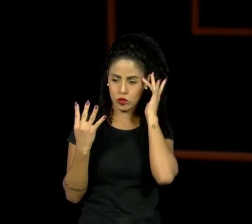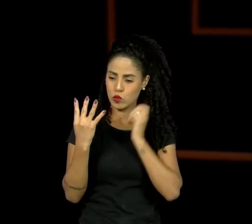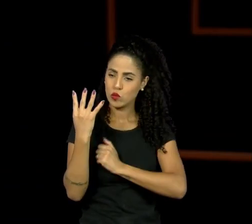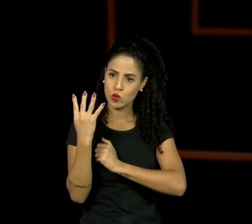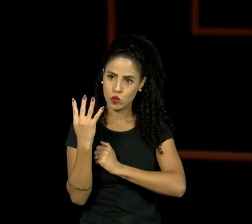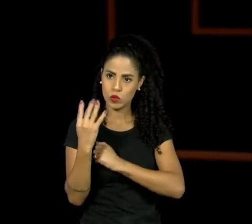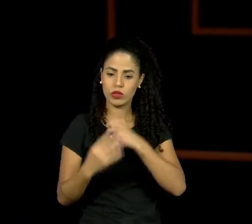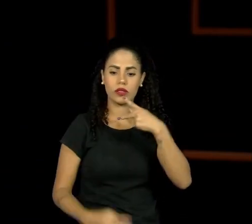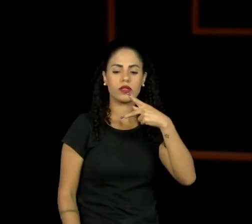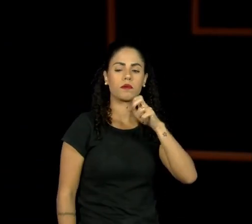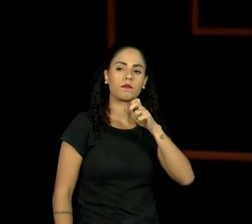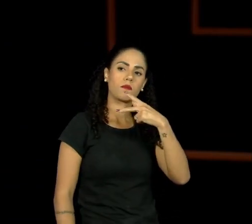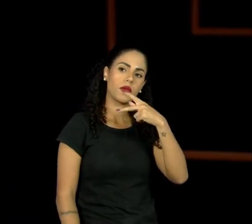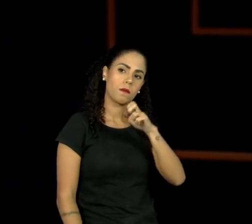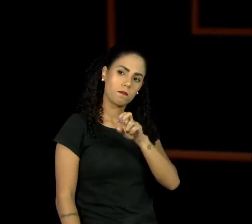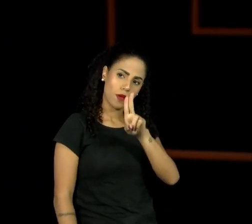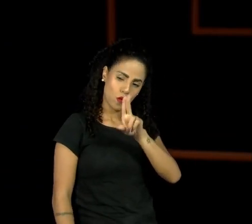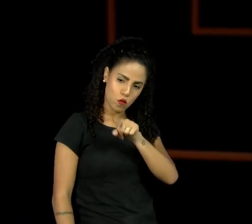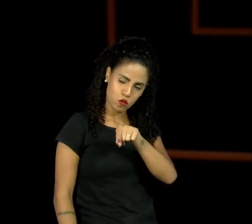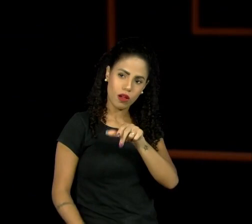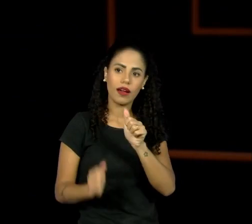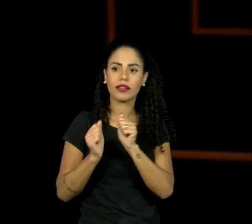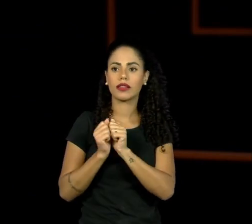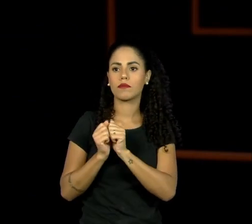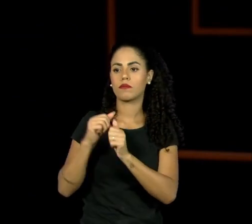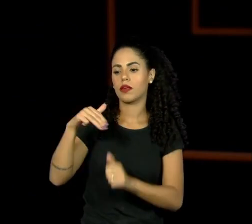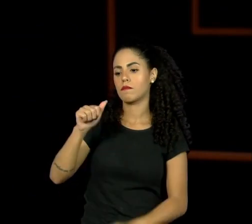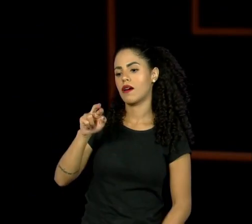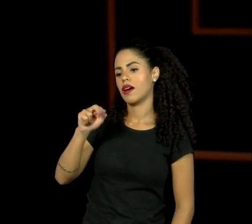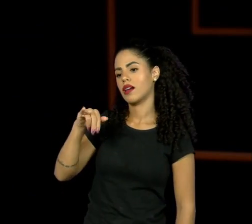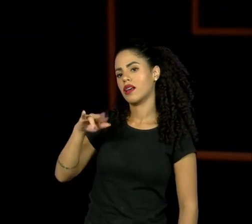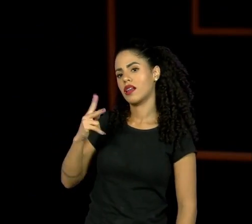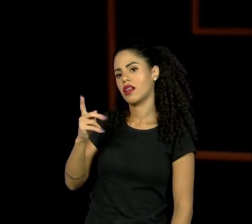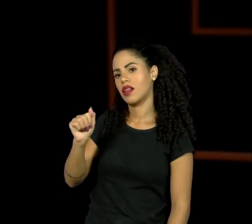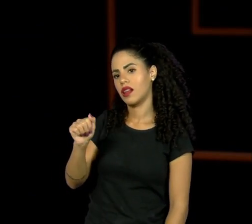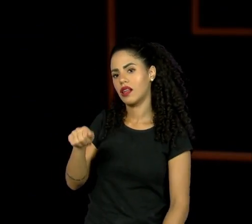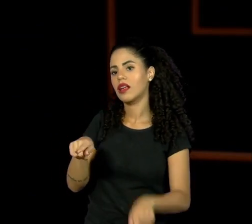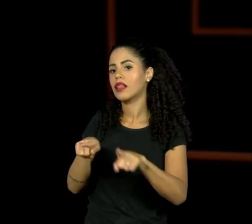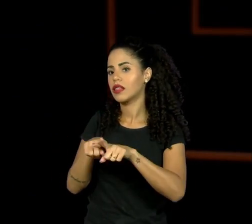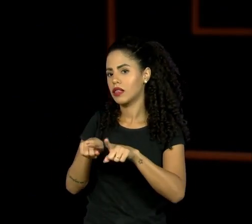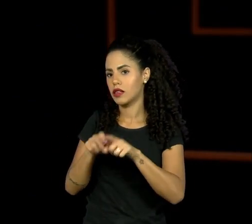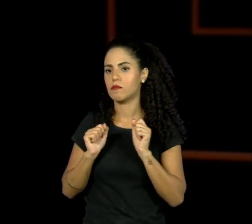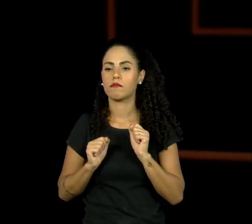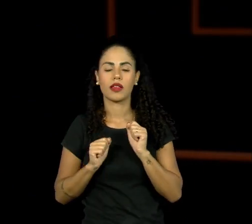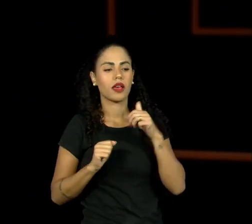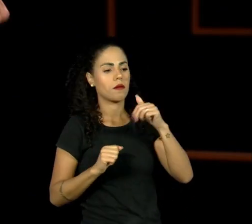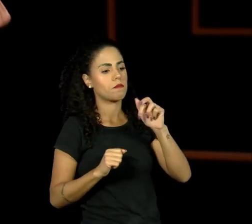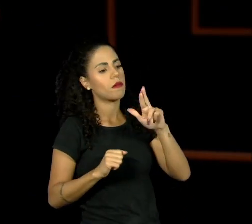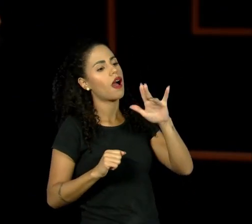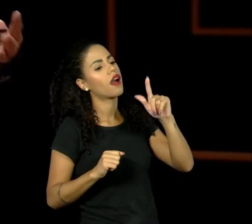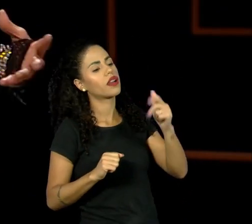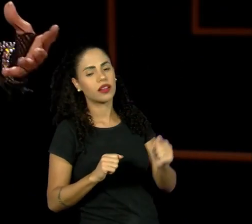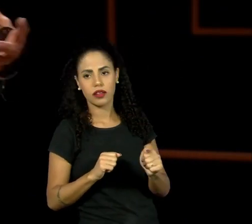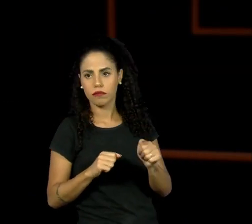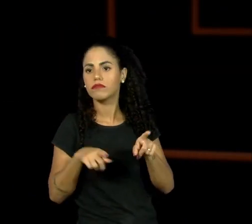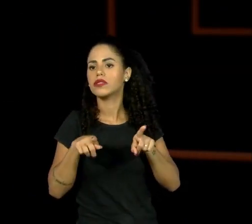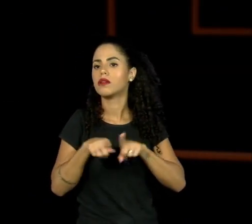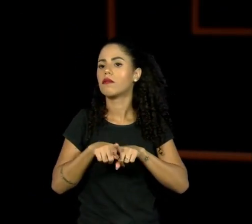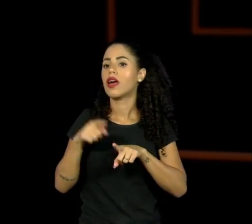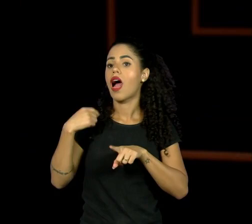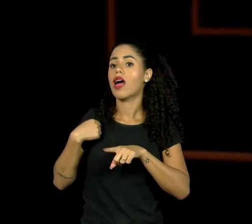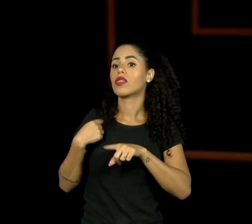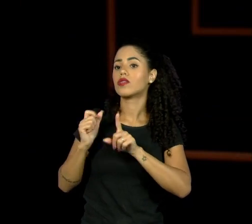Pepeu chegou. Aí Marilinha chegou, Paulinho casa. Marilhona já estava no casa. Aí a gente alugou